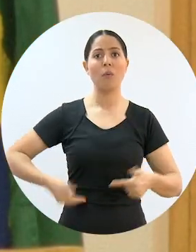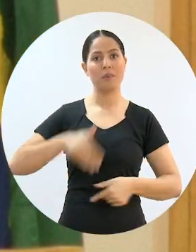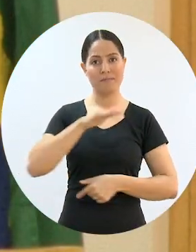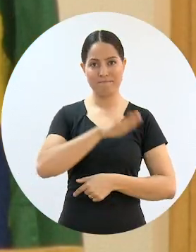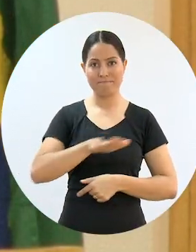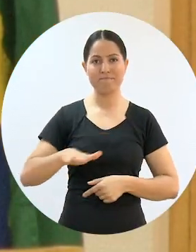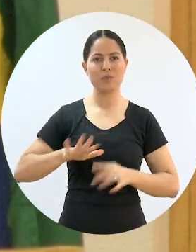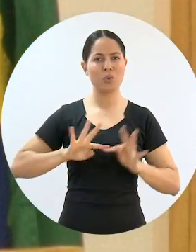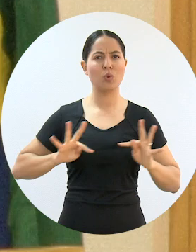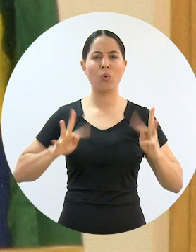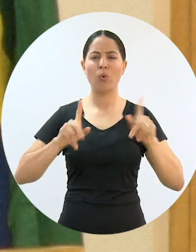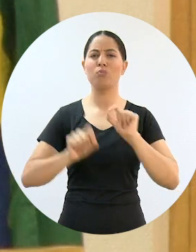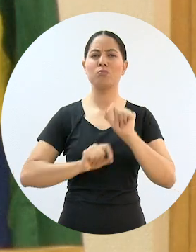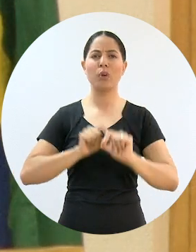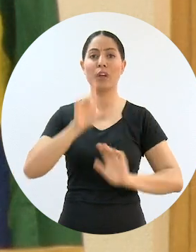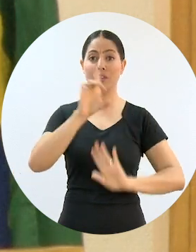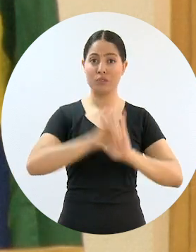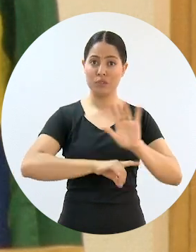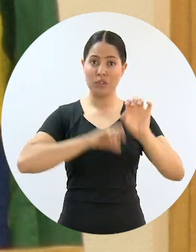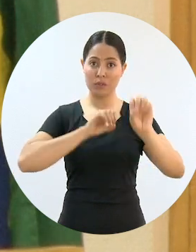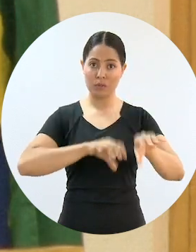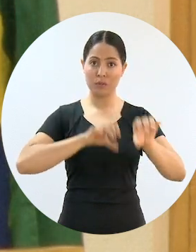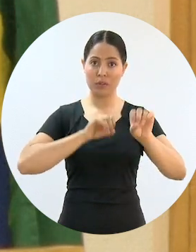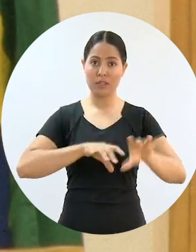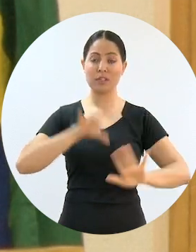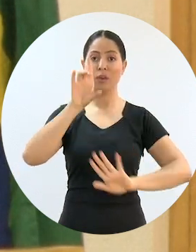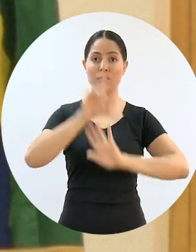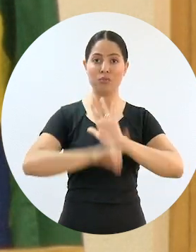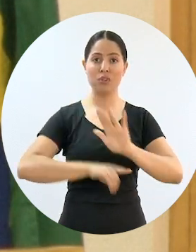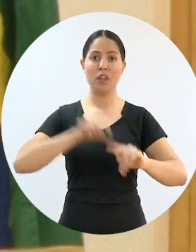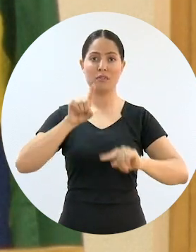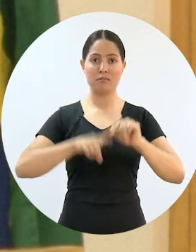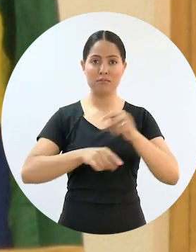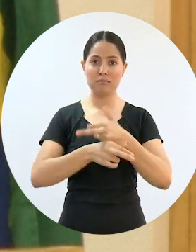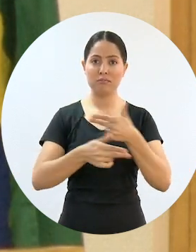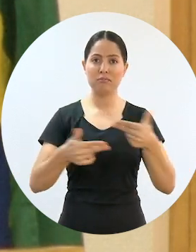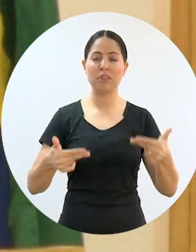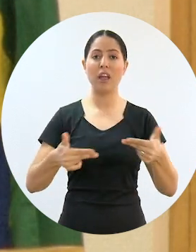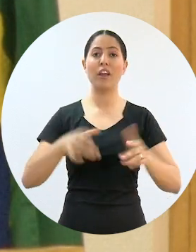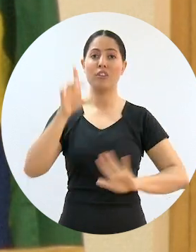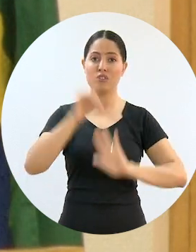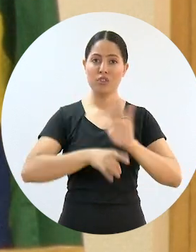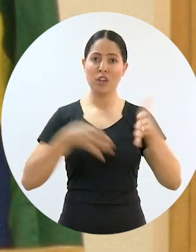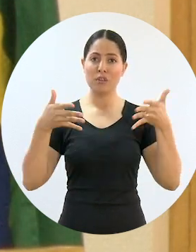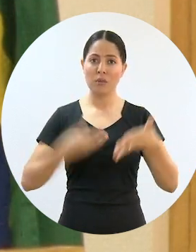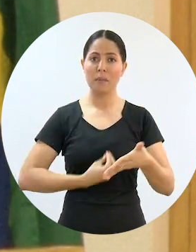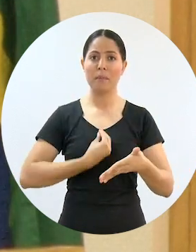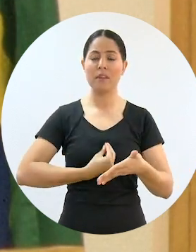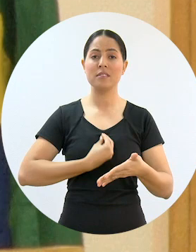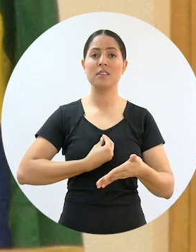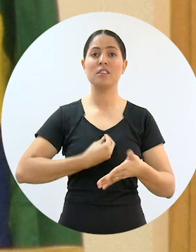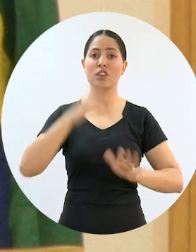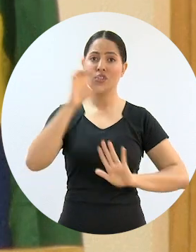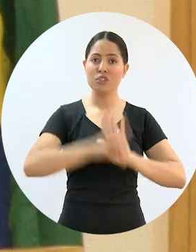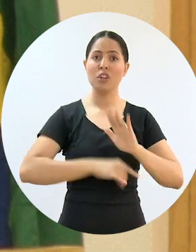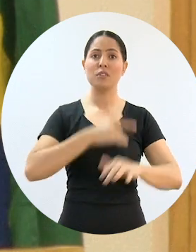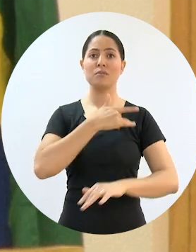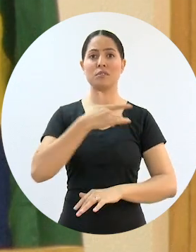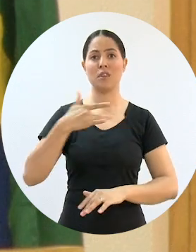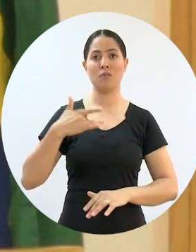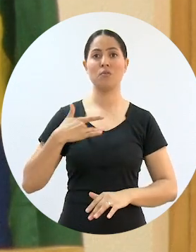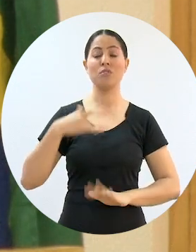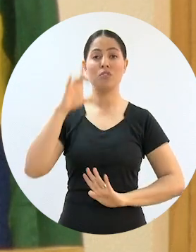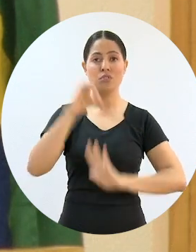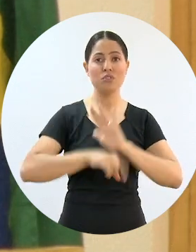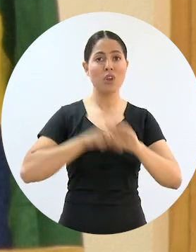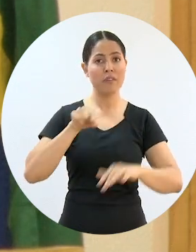para todas as crianças. O direito à educação, o direito às condições materiais, o direito à presença, o direito à saúde, o direito